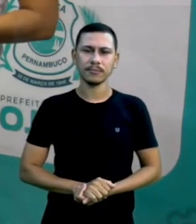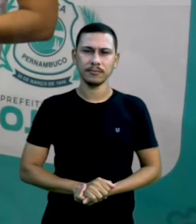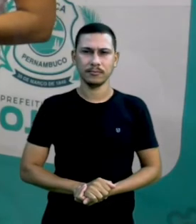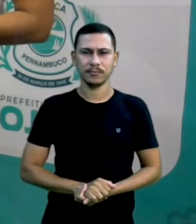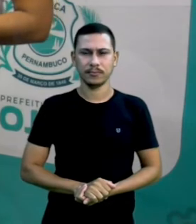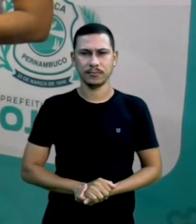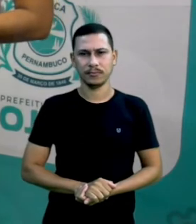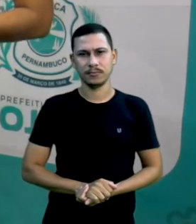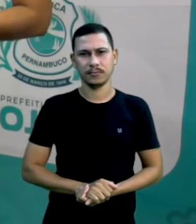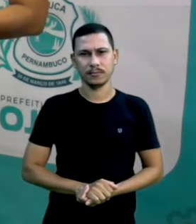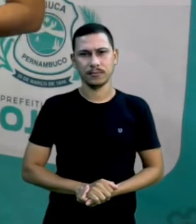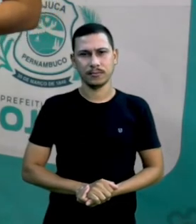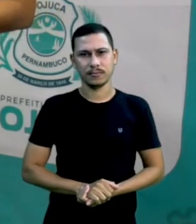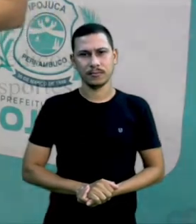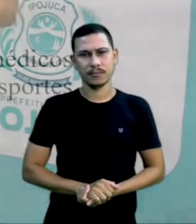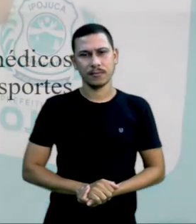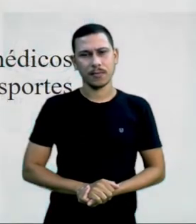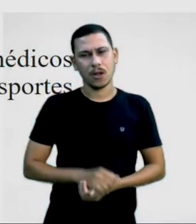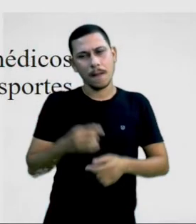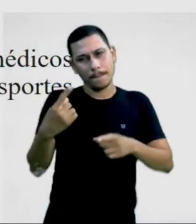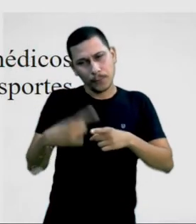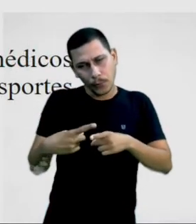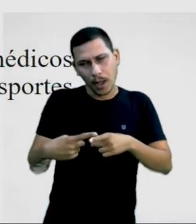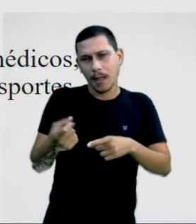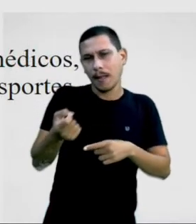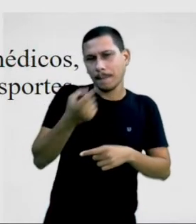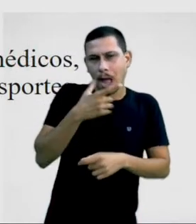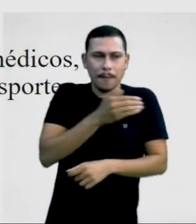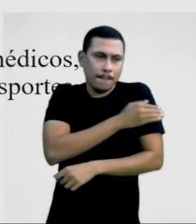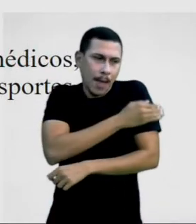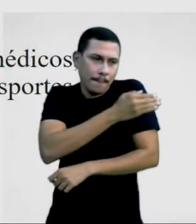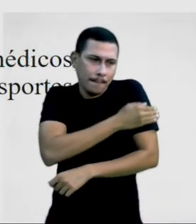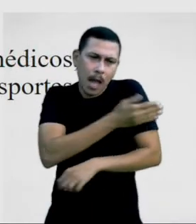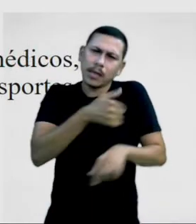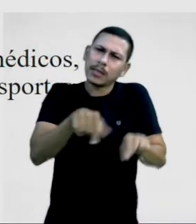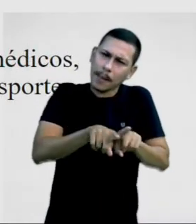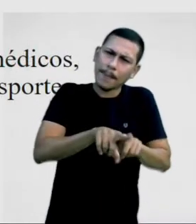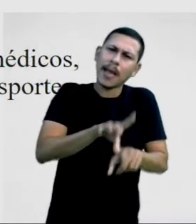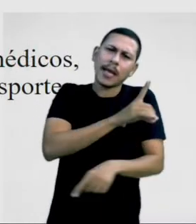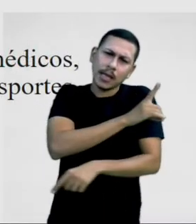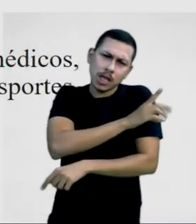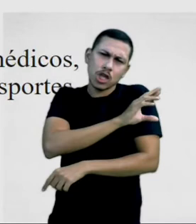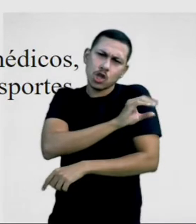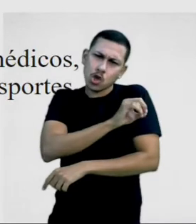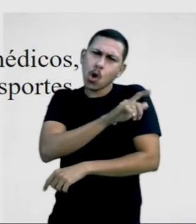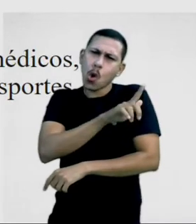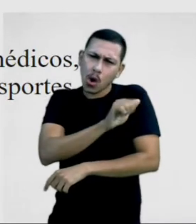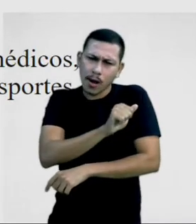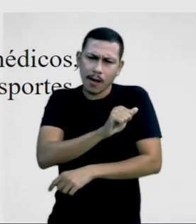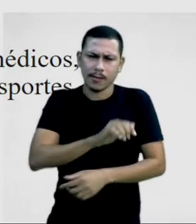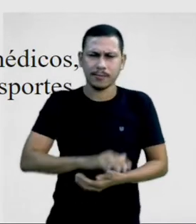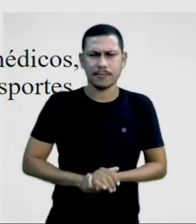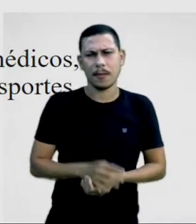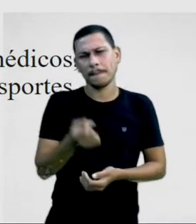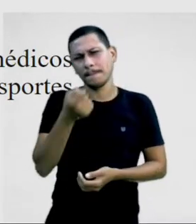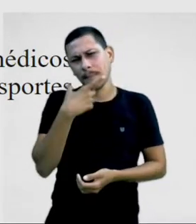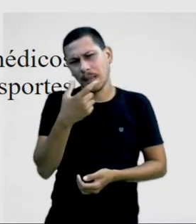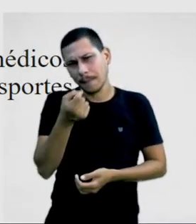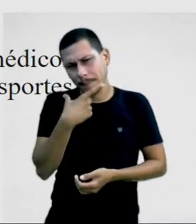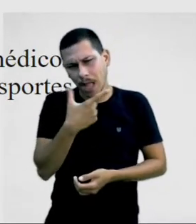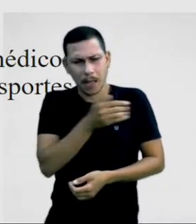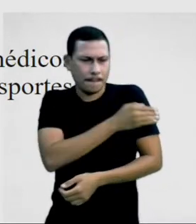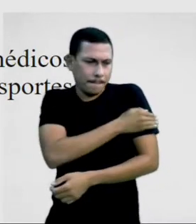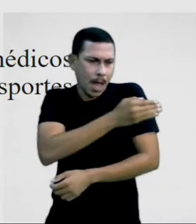tá? Por serem também considerados drogas, tá? Então, esses medicamentos, se mal utilizados,